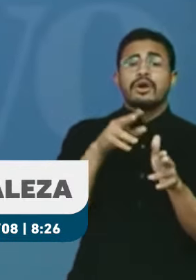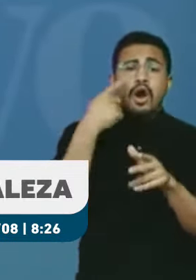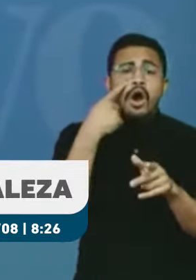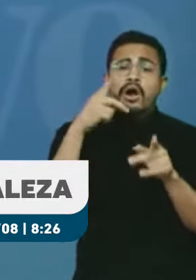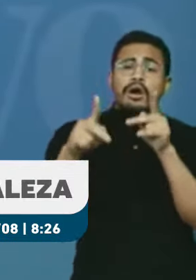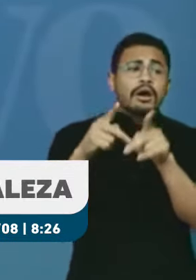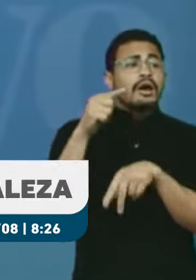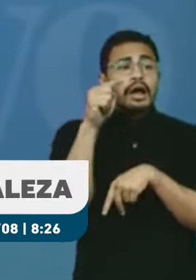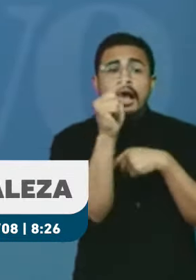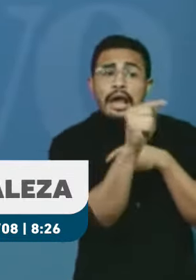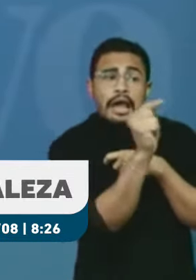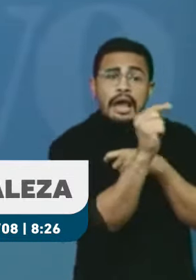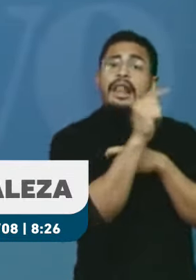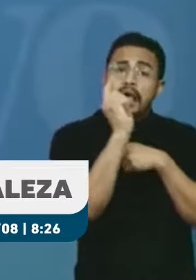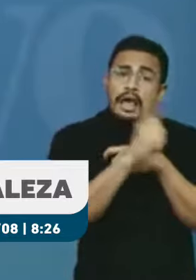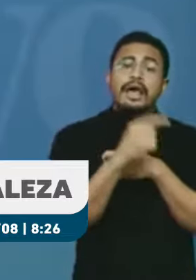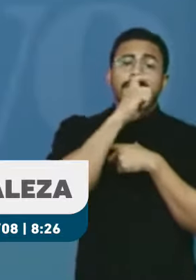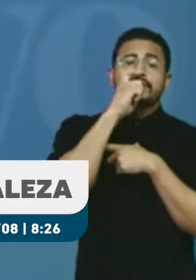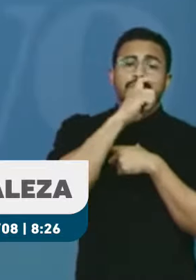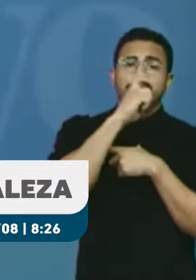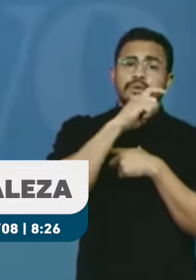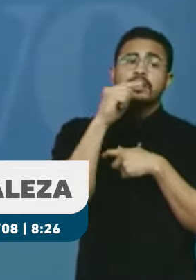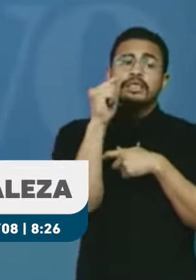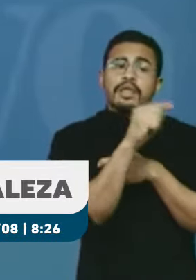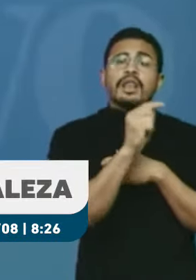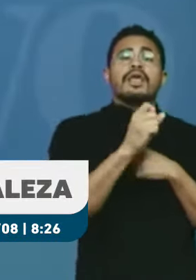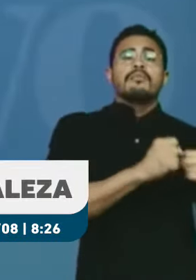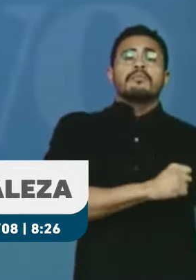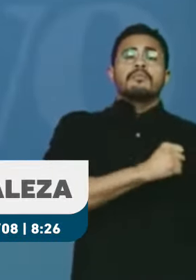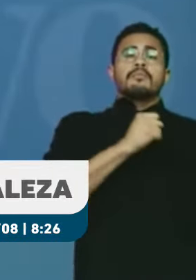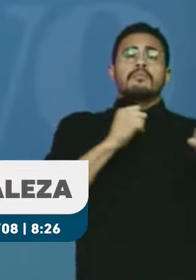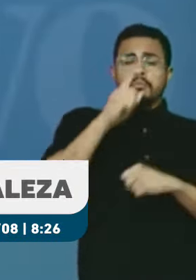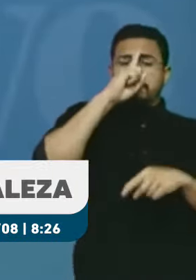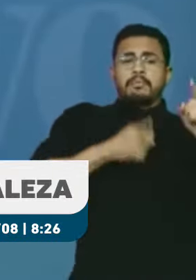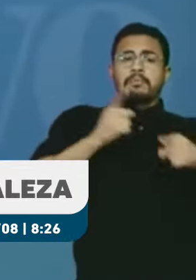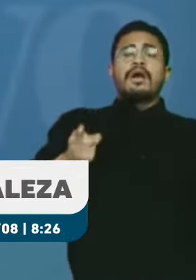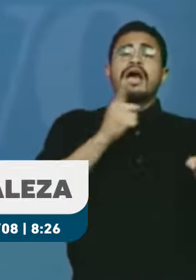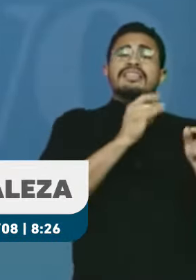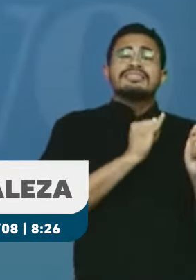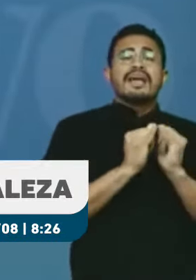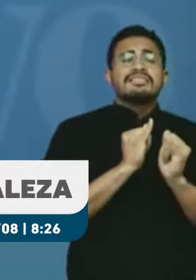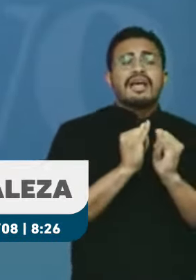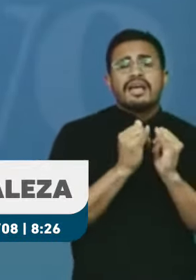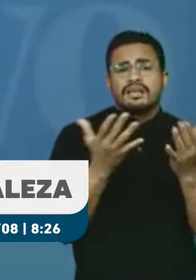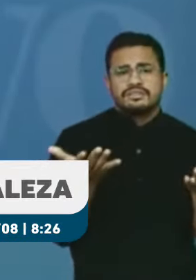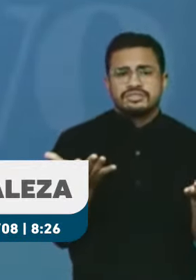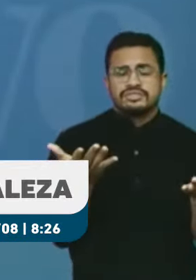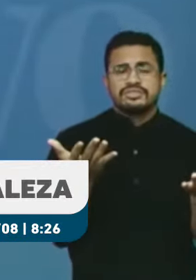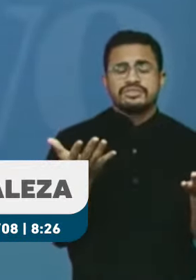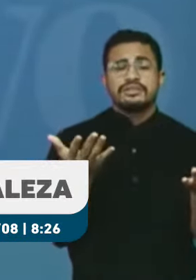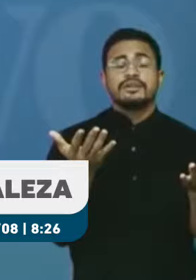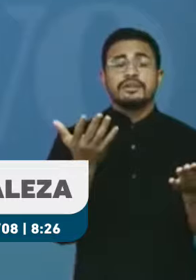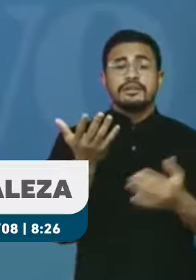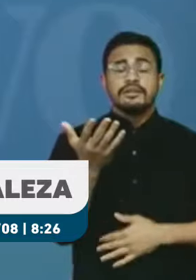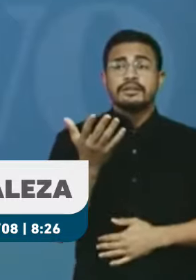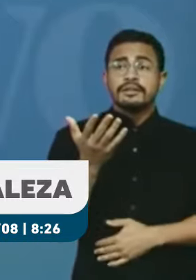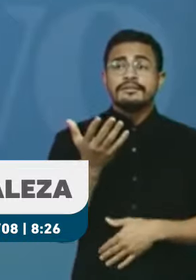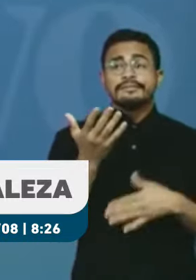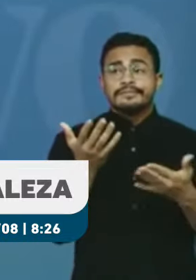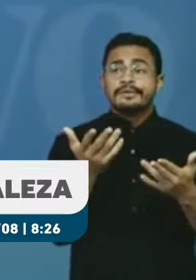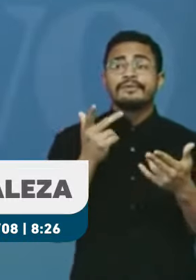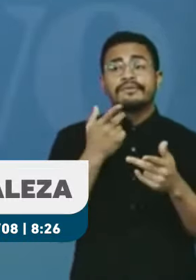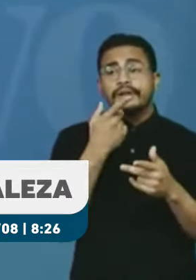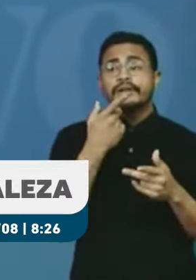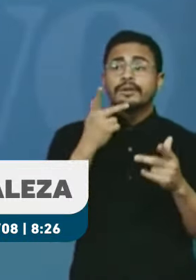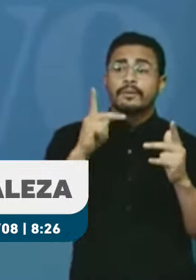fake News Esse rapaz ele é um ditadorzinho da internet só fala é todo e todo gravado Vou falar